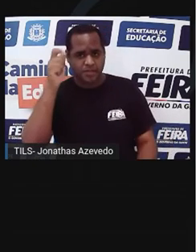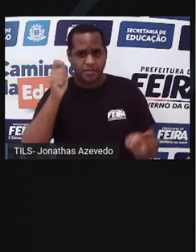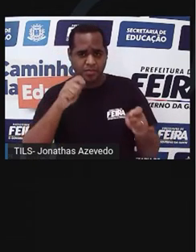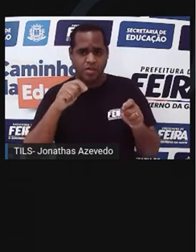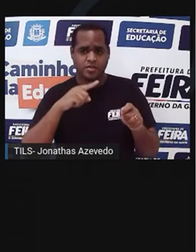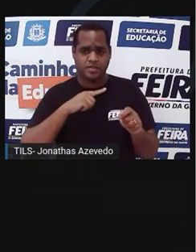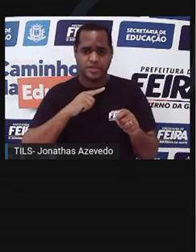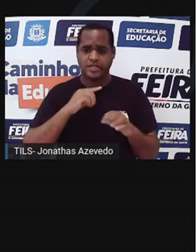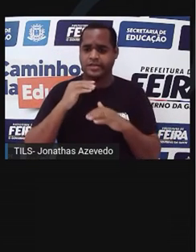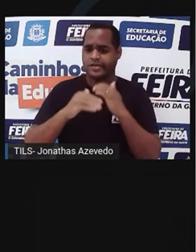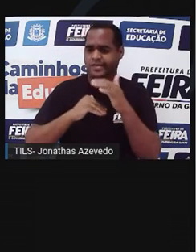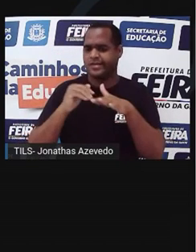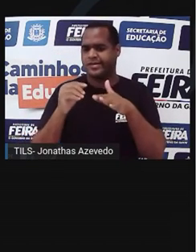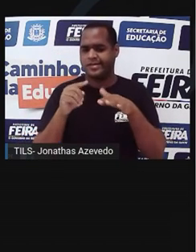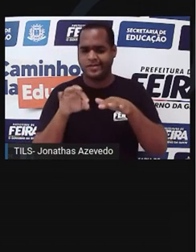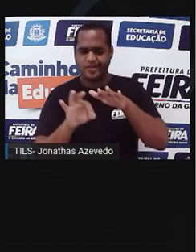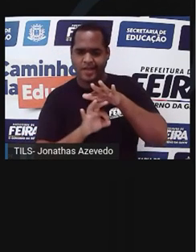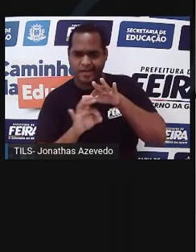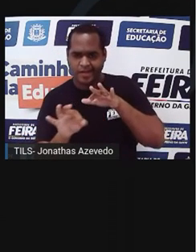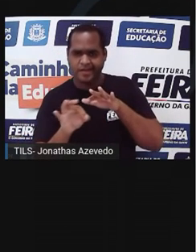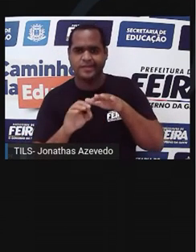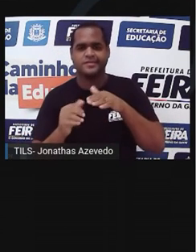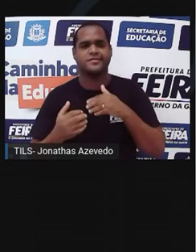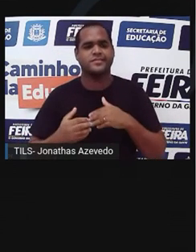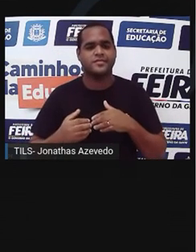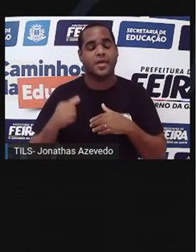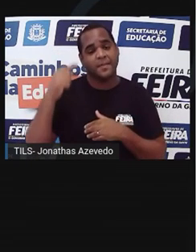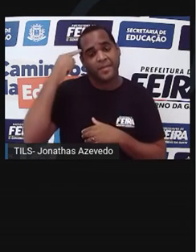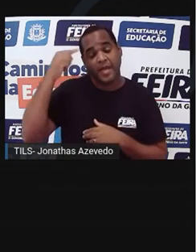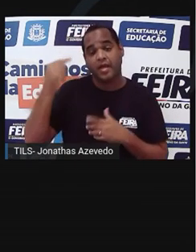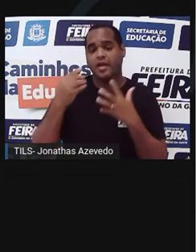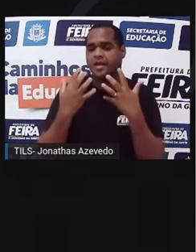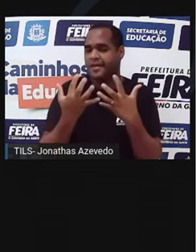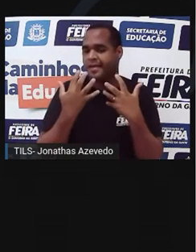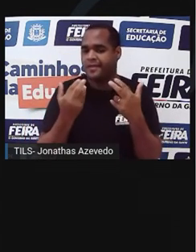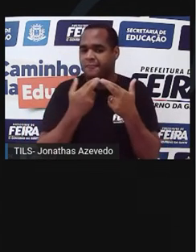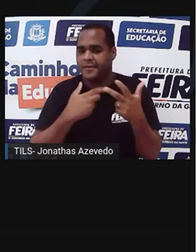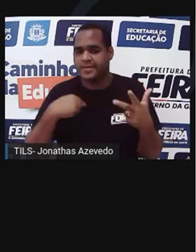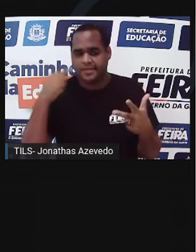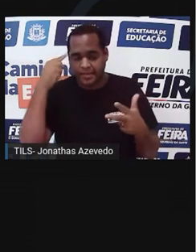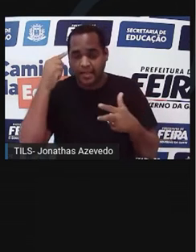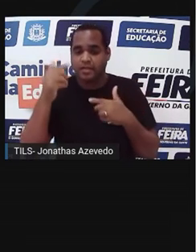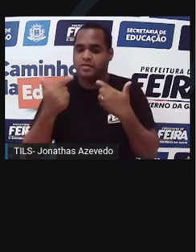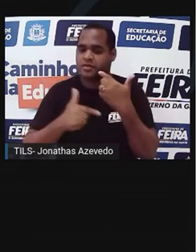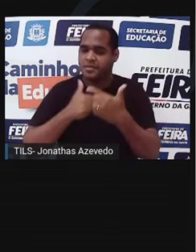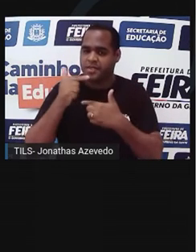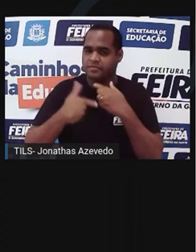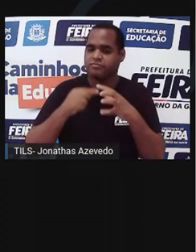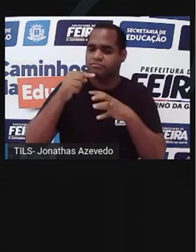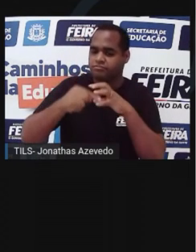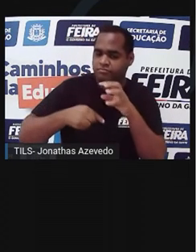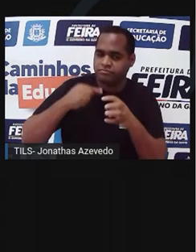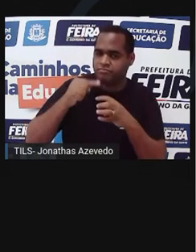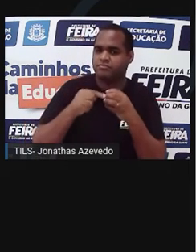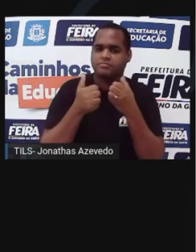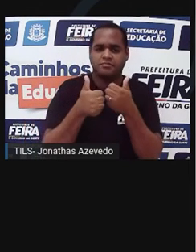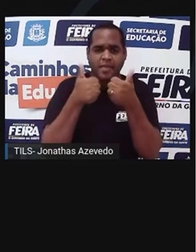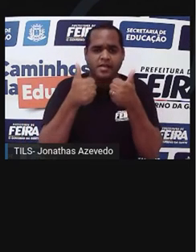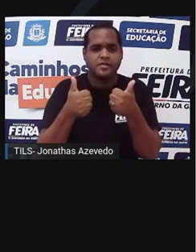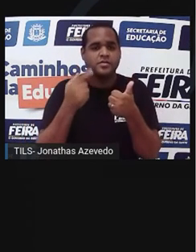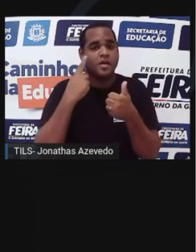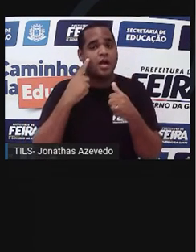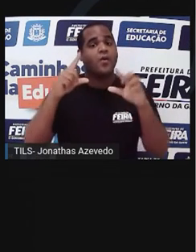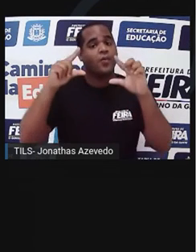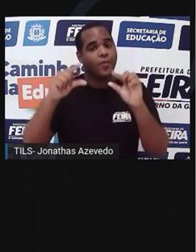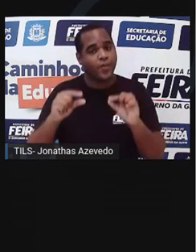engenharia. É claro que esse fluxo de serviços depende de ecossistemas bem conservados, o que pede uma